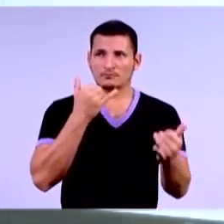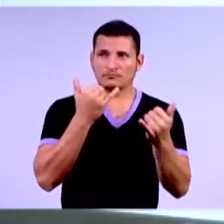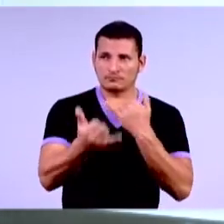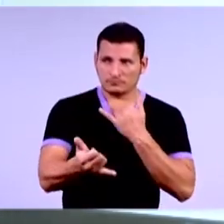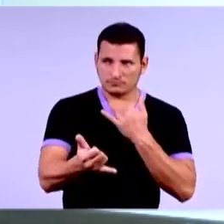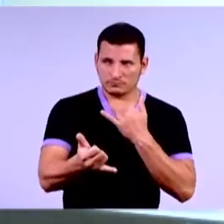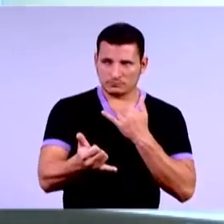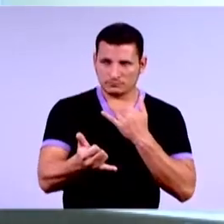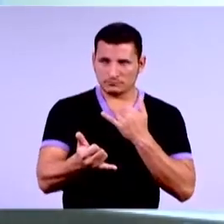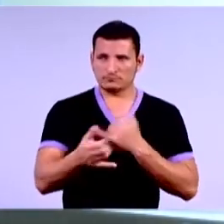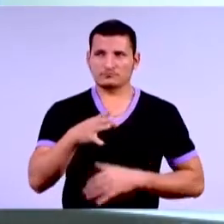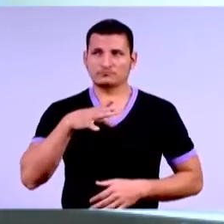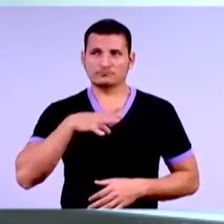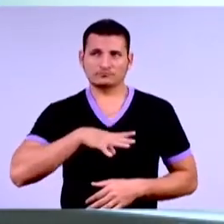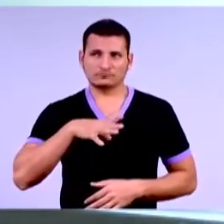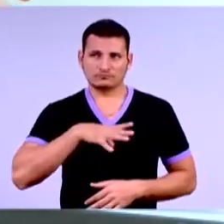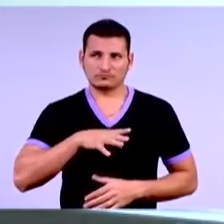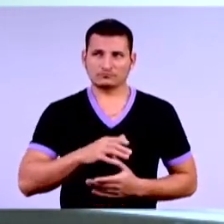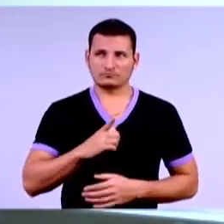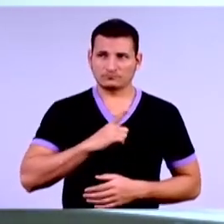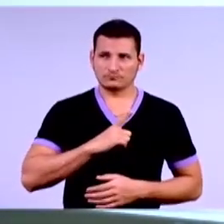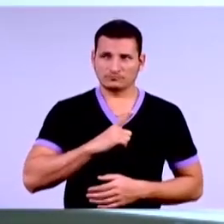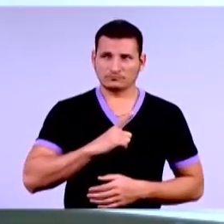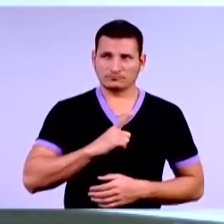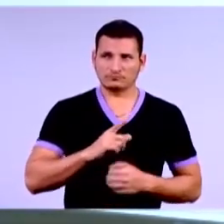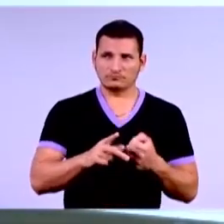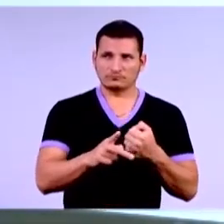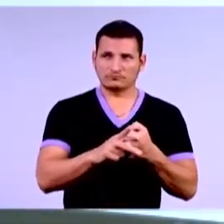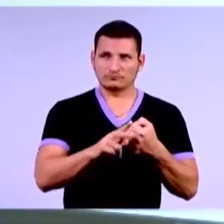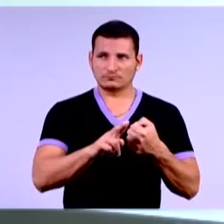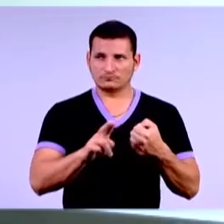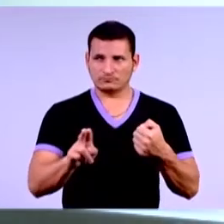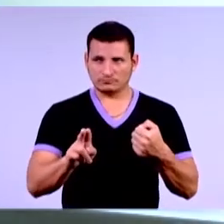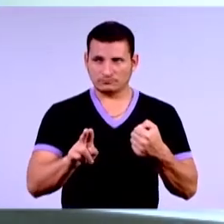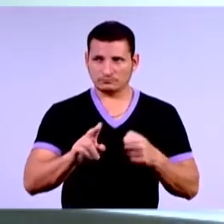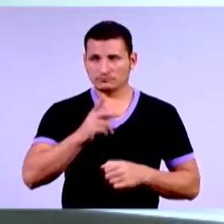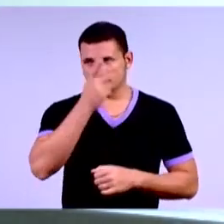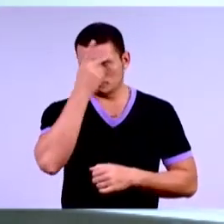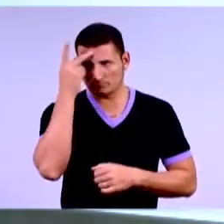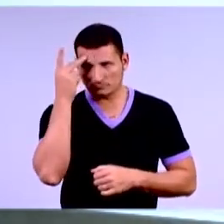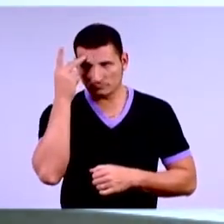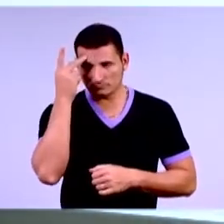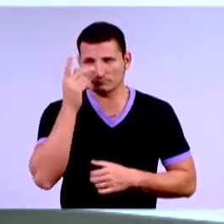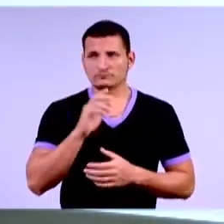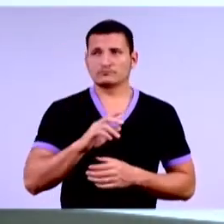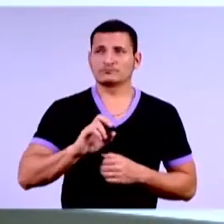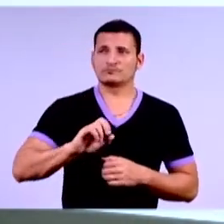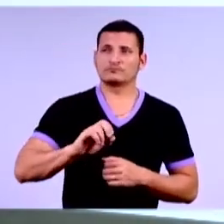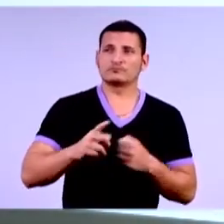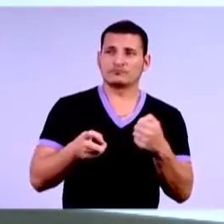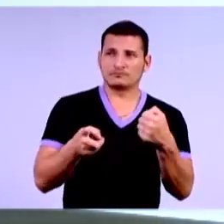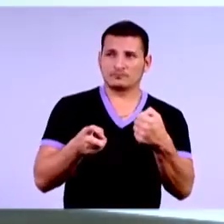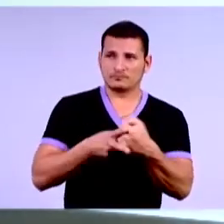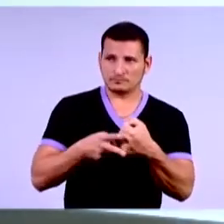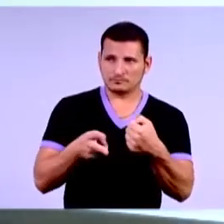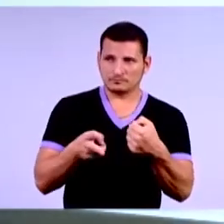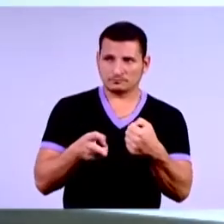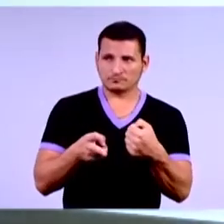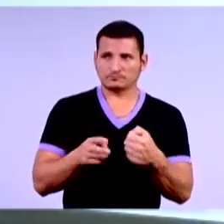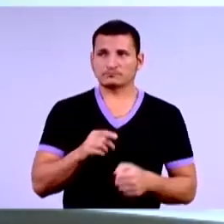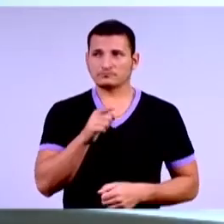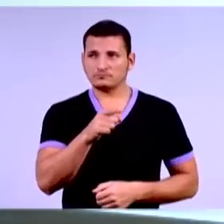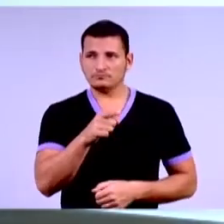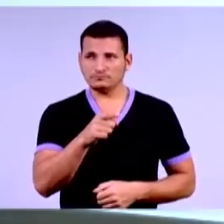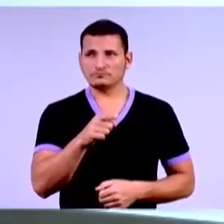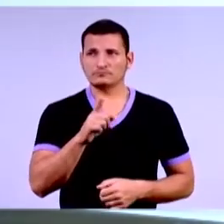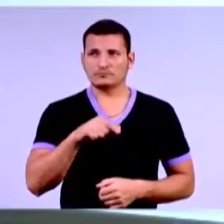simples e português eu tenho pronome um sujeito nome e o verbo ele serve para falar de